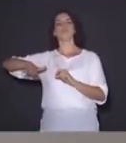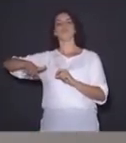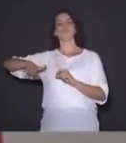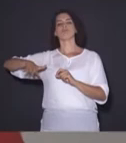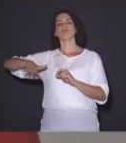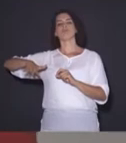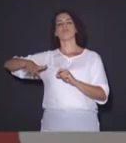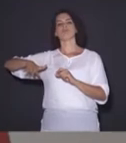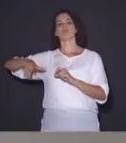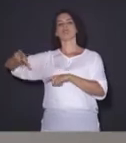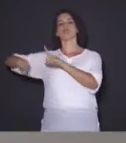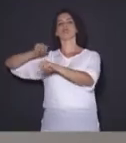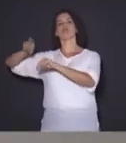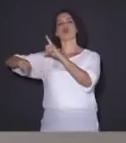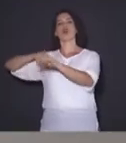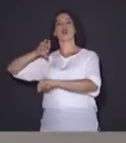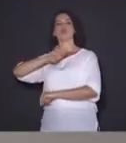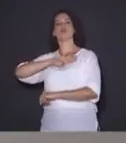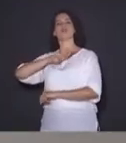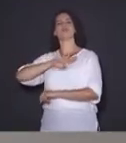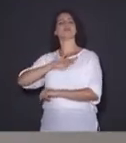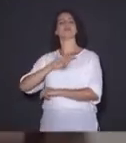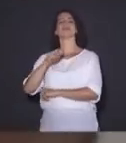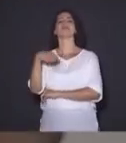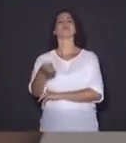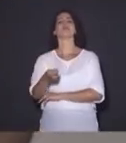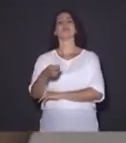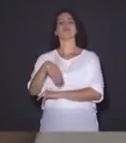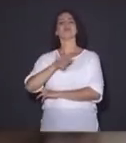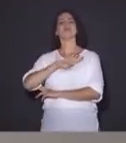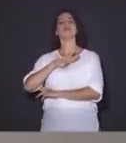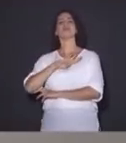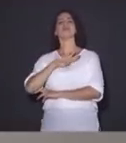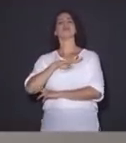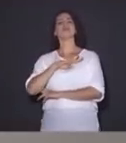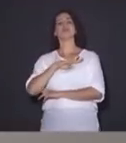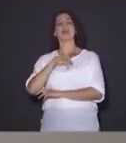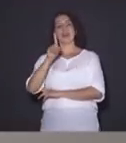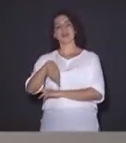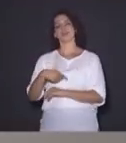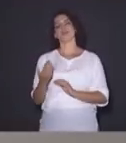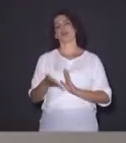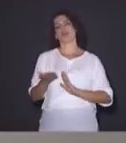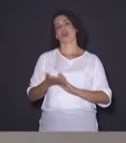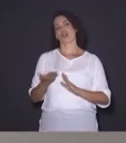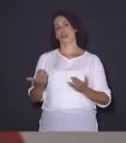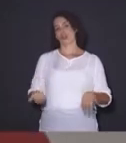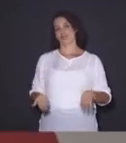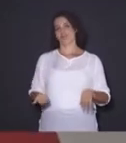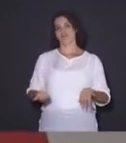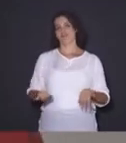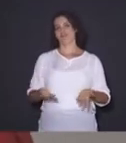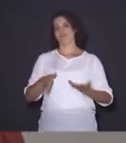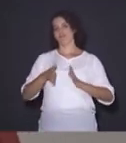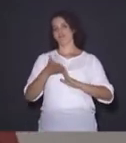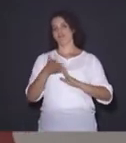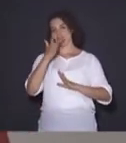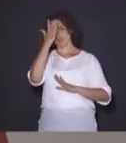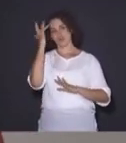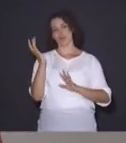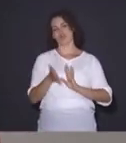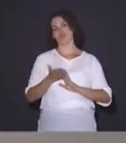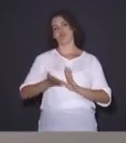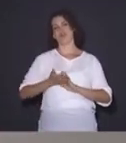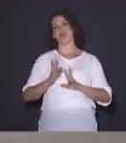elege os seus inimigos quem são os inimigos do mercado os pobres dos pobres são os inimigos e por isso